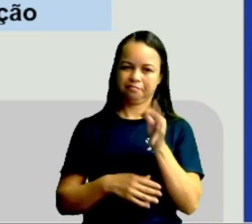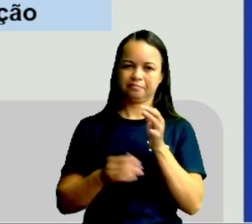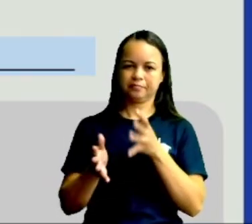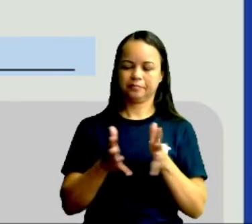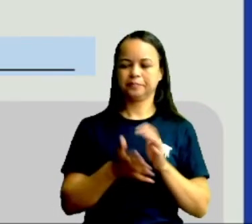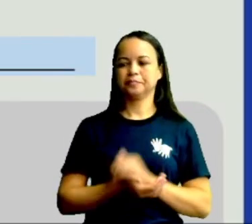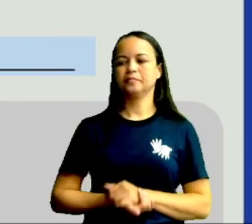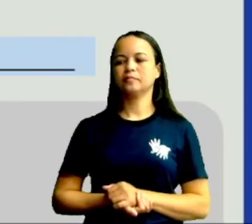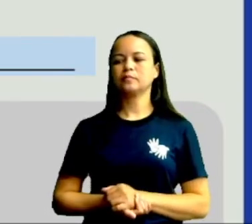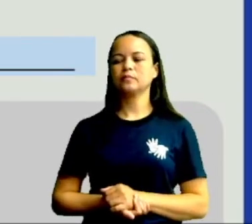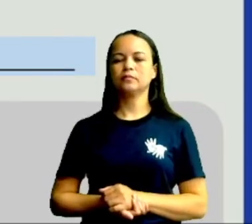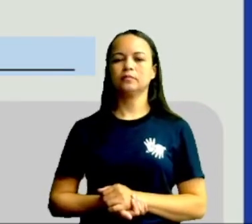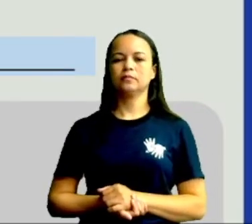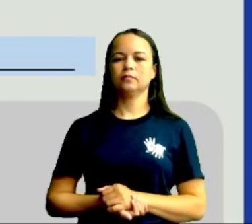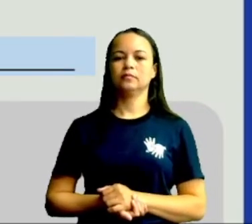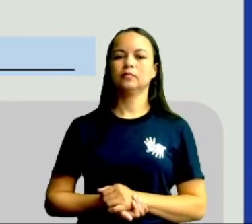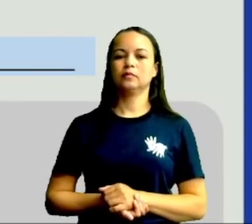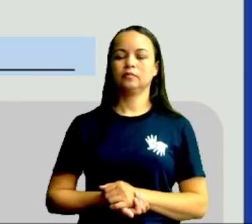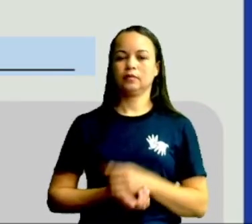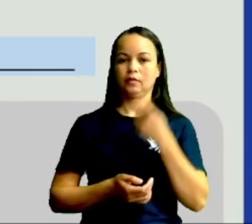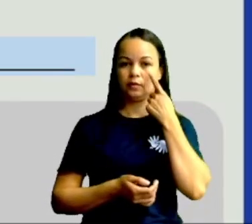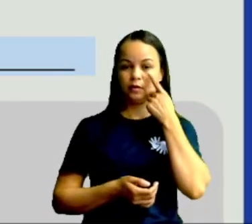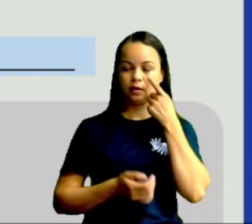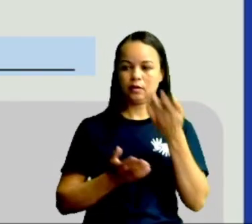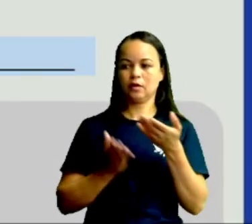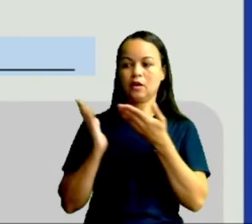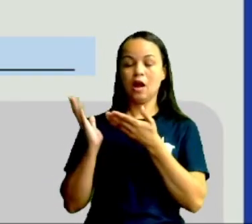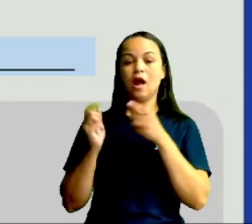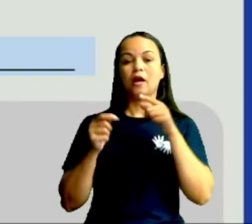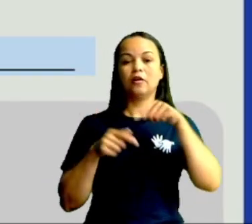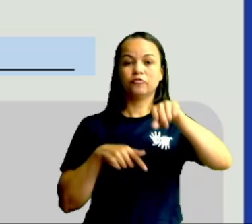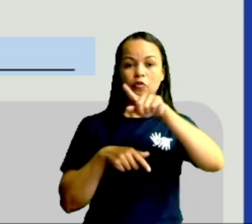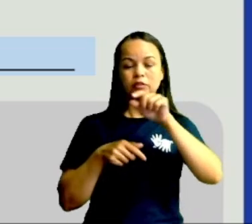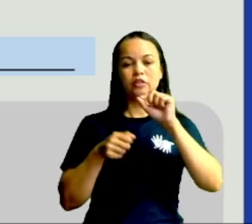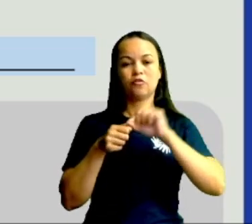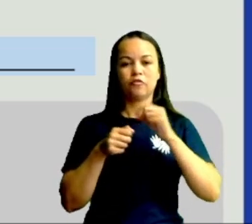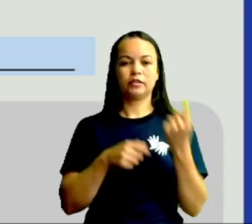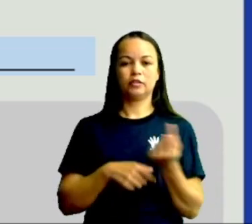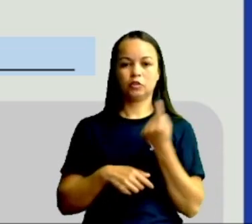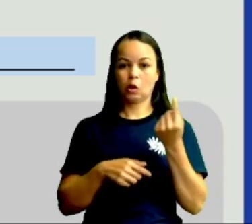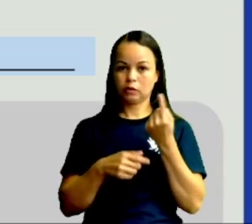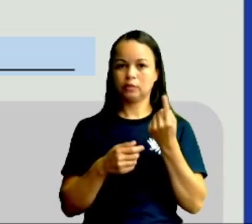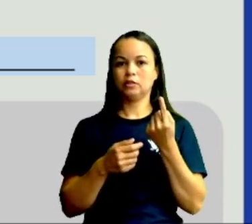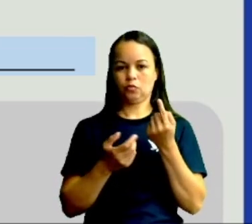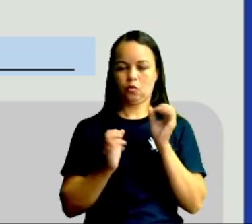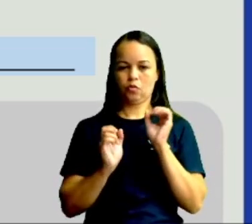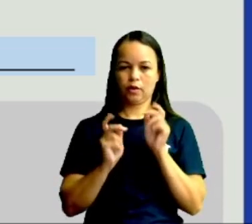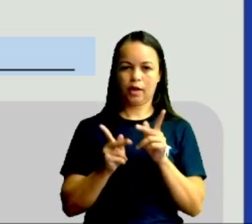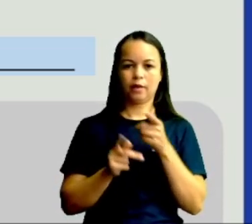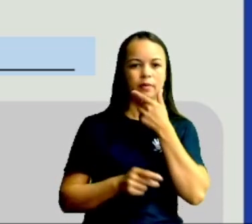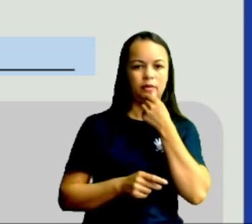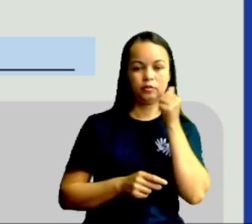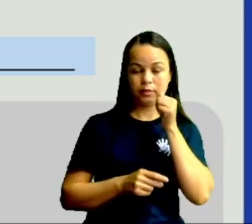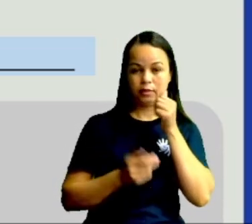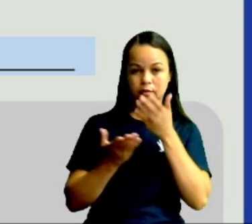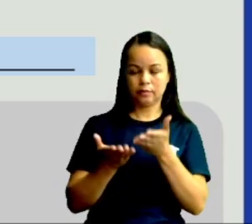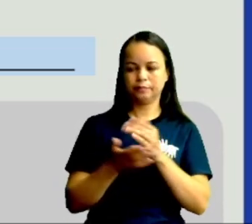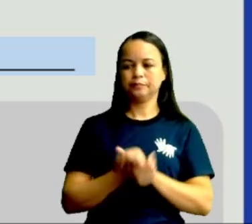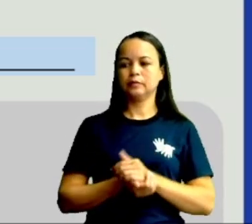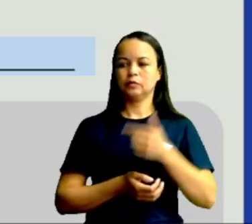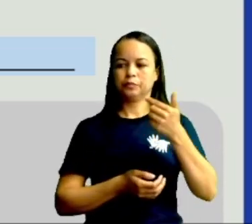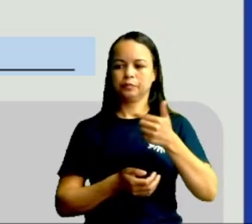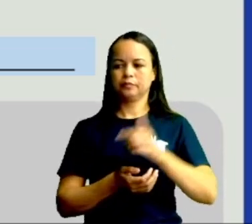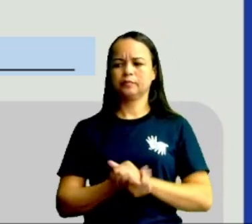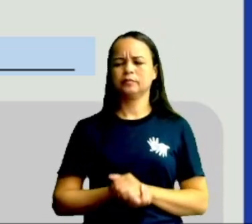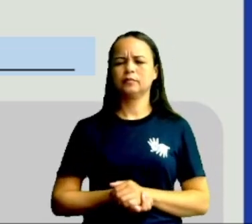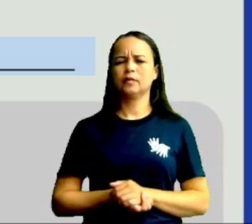uma? Aí, vejam só, essa daí vocês vão fazer sozinhos e sozinhas, tá bom? 2. Se a